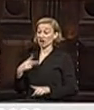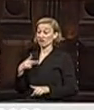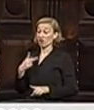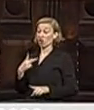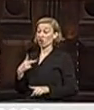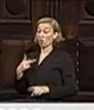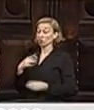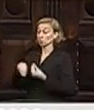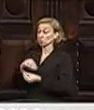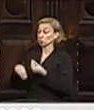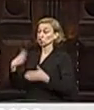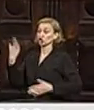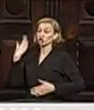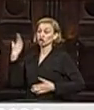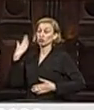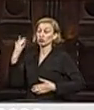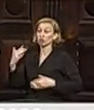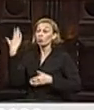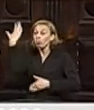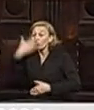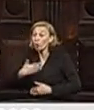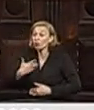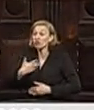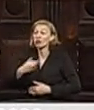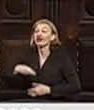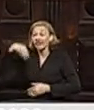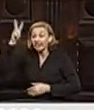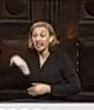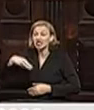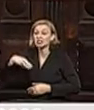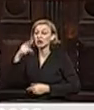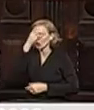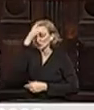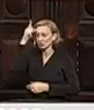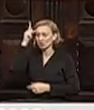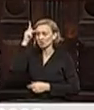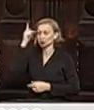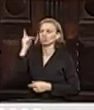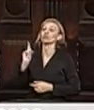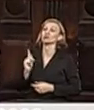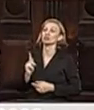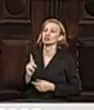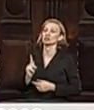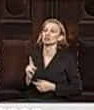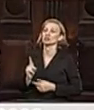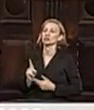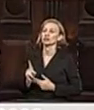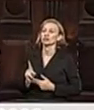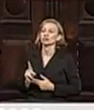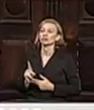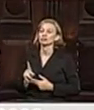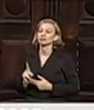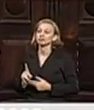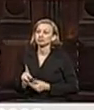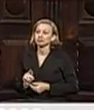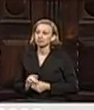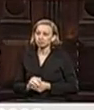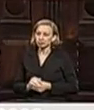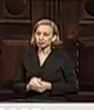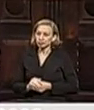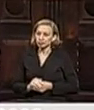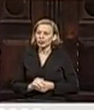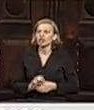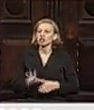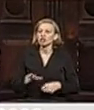organizado, determinando imediata apuração por parte da Polícia Federal e solicitando o apoio do Ministério